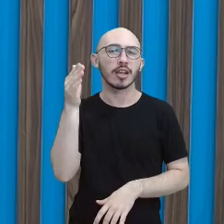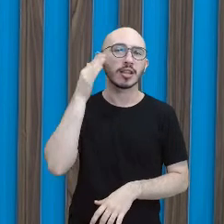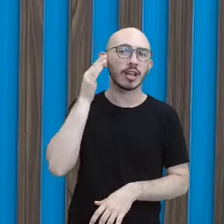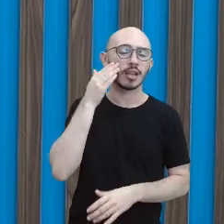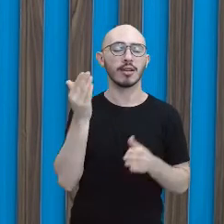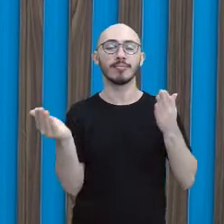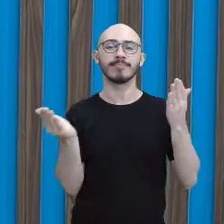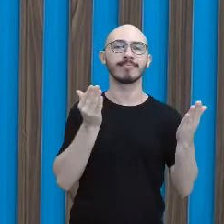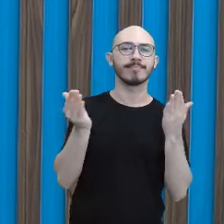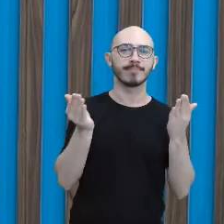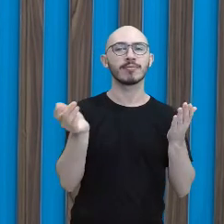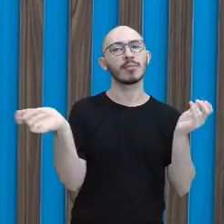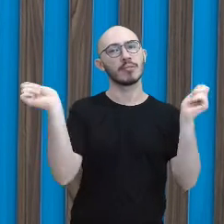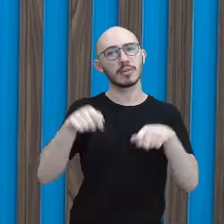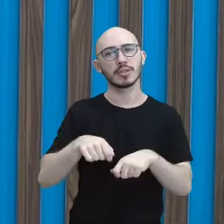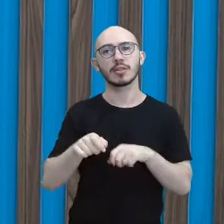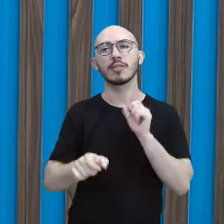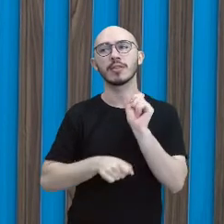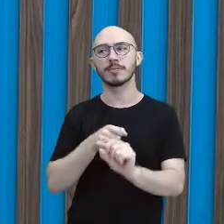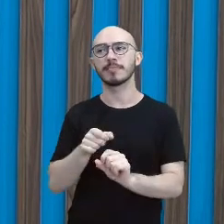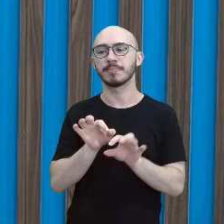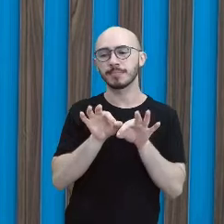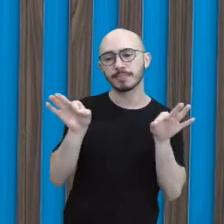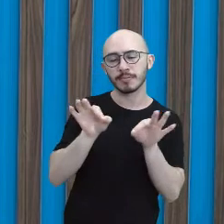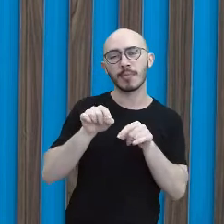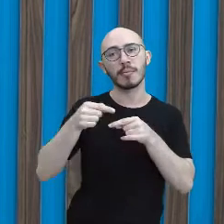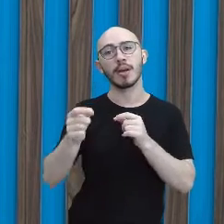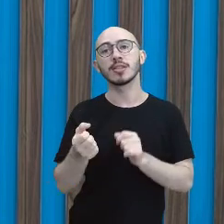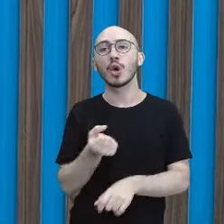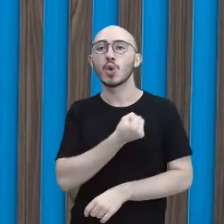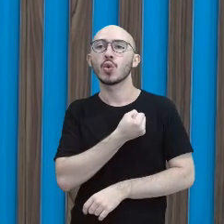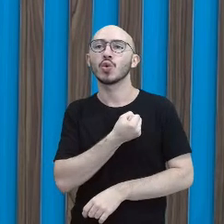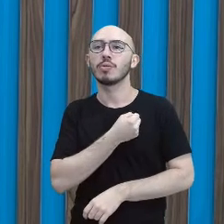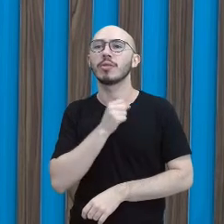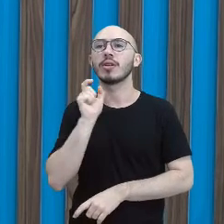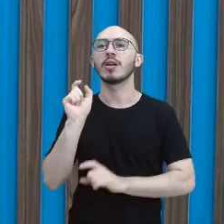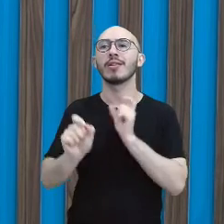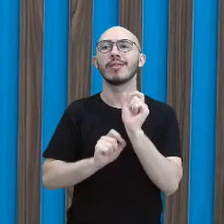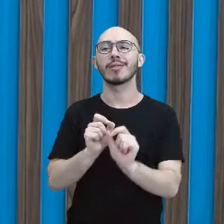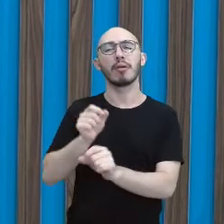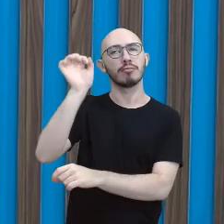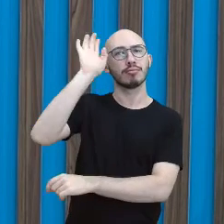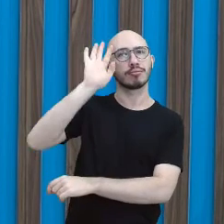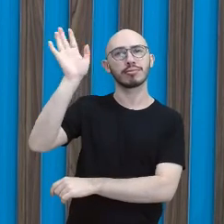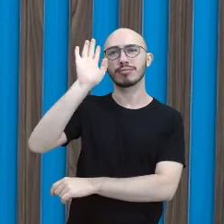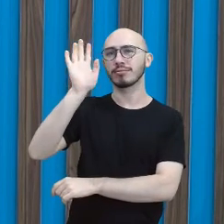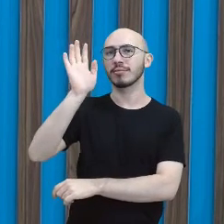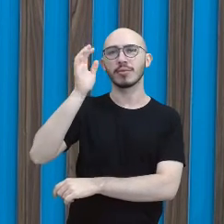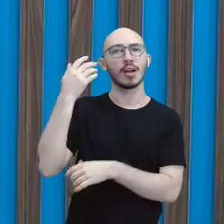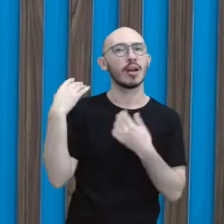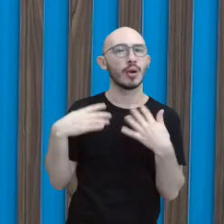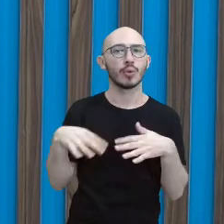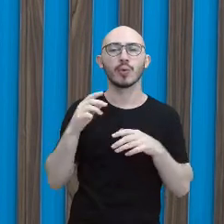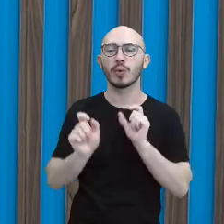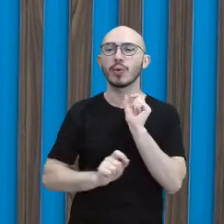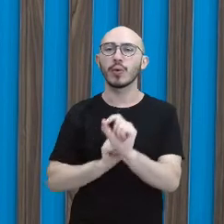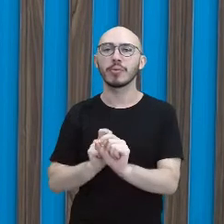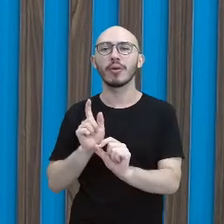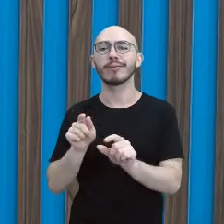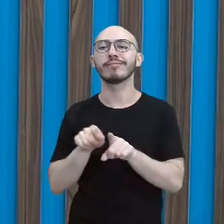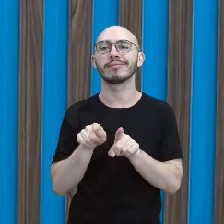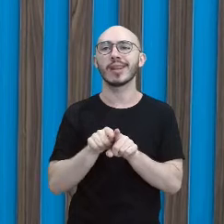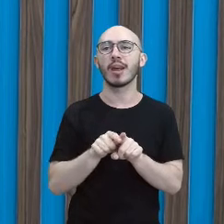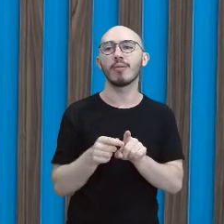como seria essa possibilidade de medição, mas esses números, eles fogem da nossa imaginação, no sentido da gente ter de fato